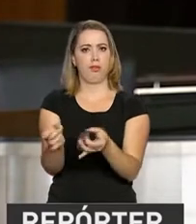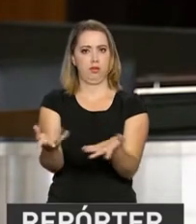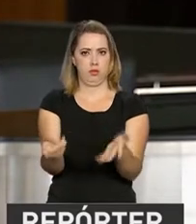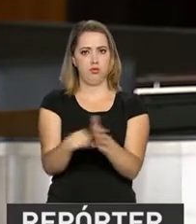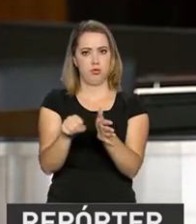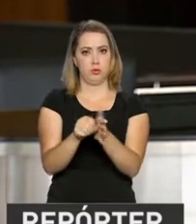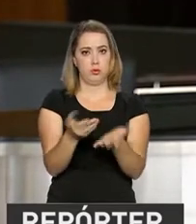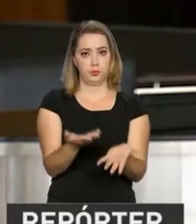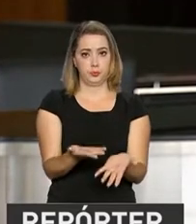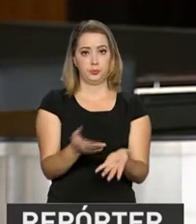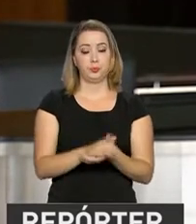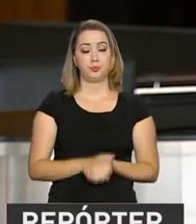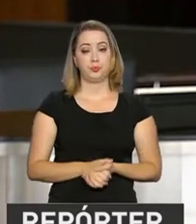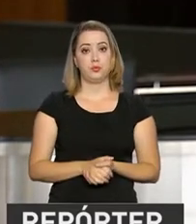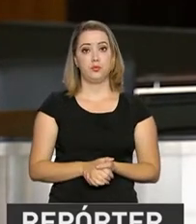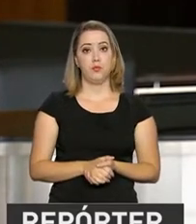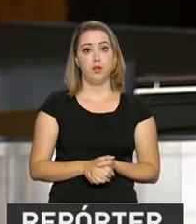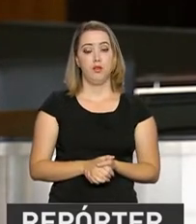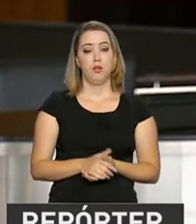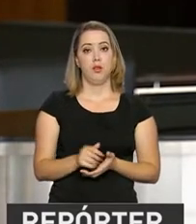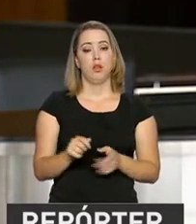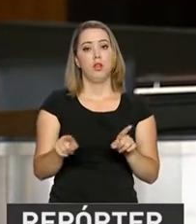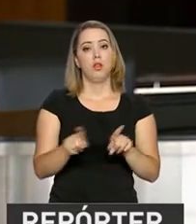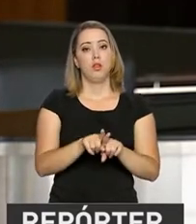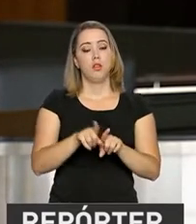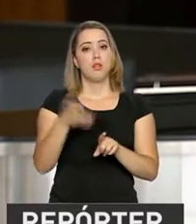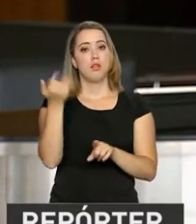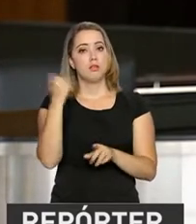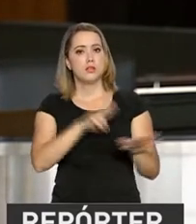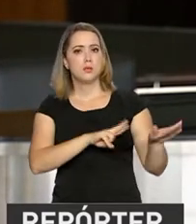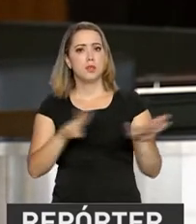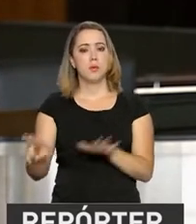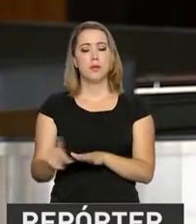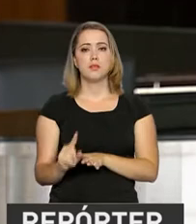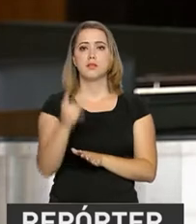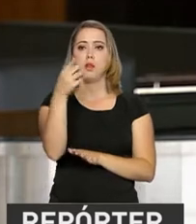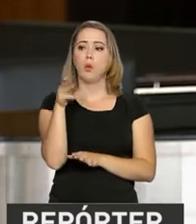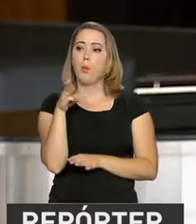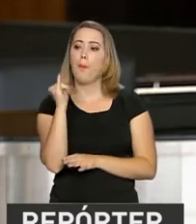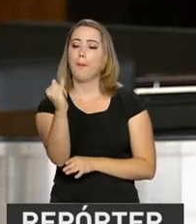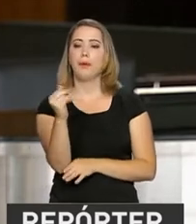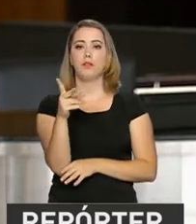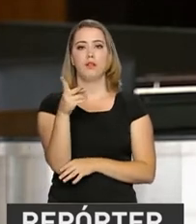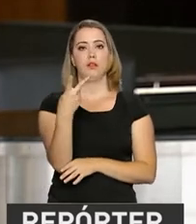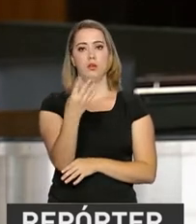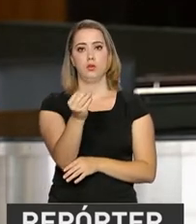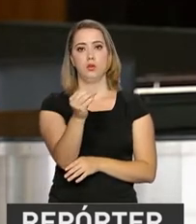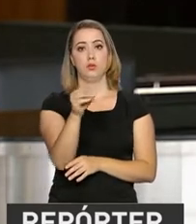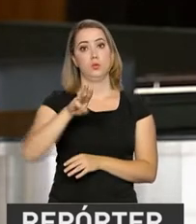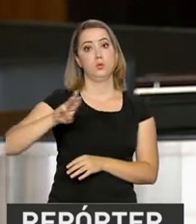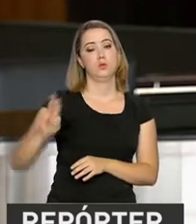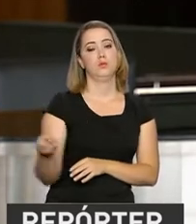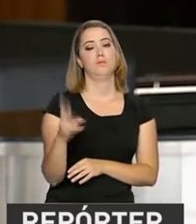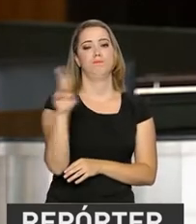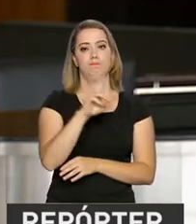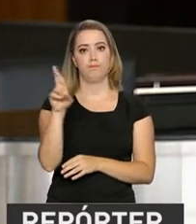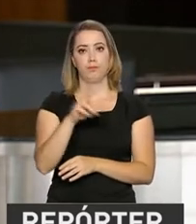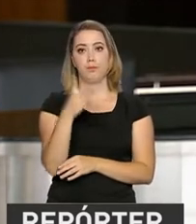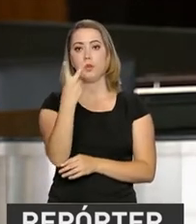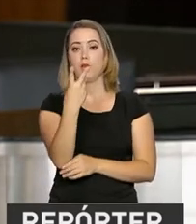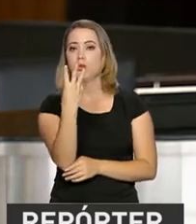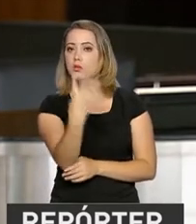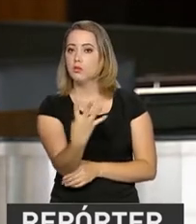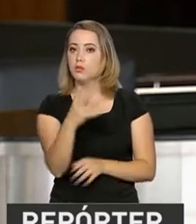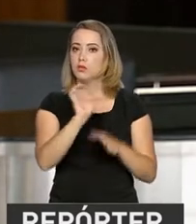semana passada o fundo penitenciário nacional transferiu um bilhão e duzentos milhões de reais para 24 estados